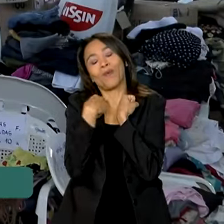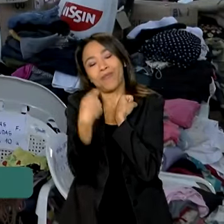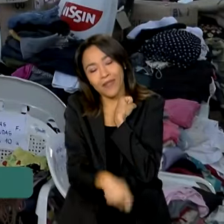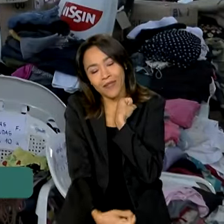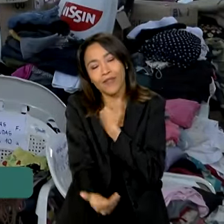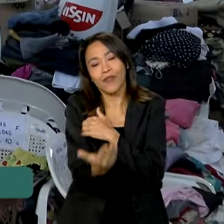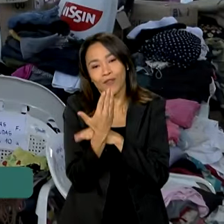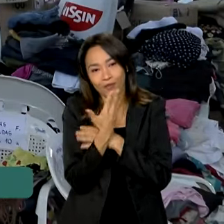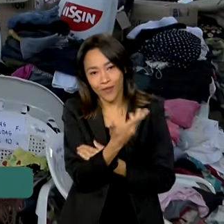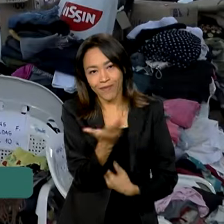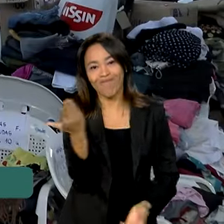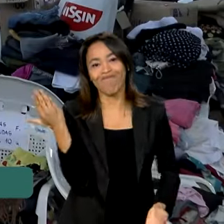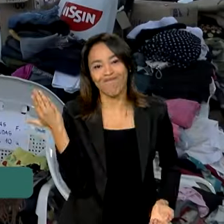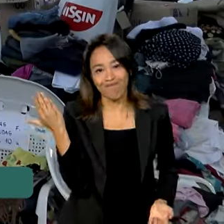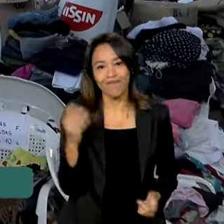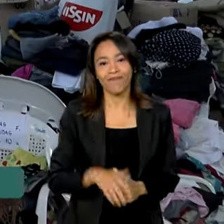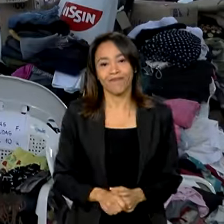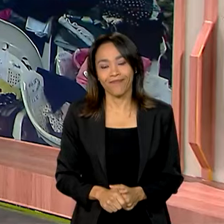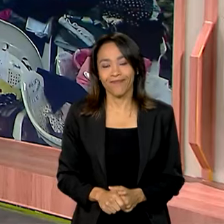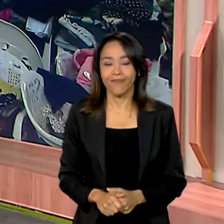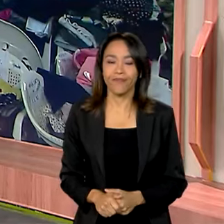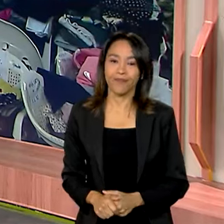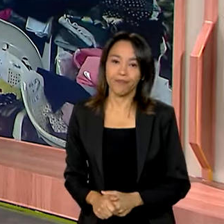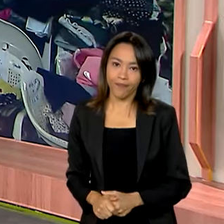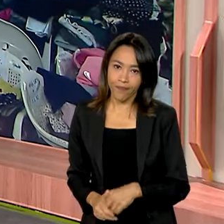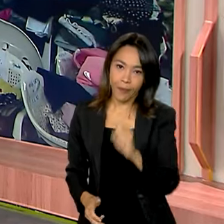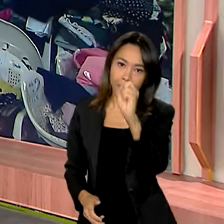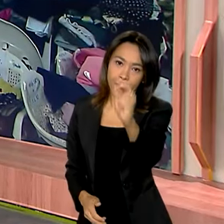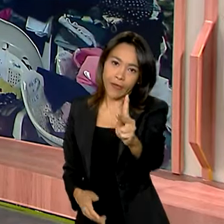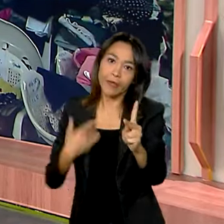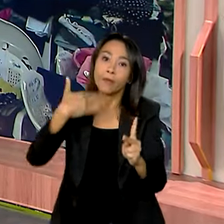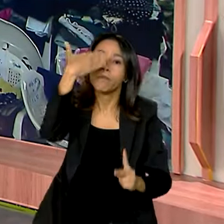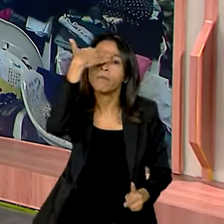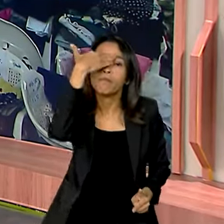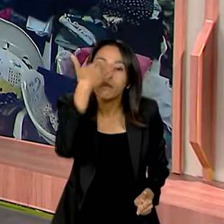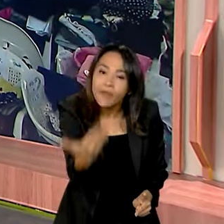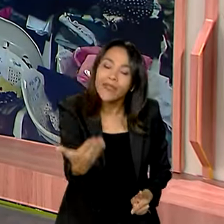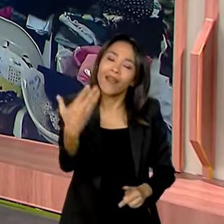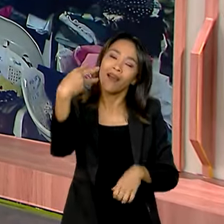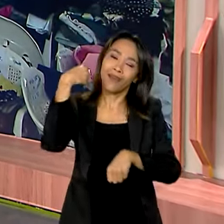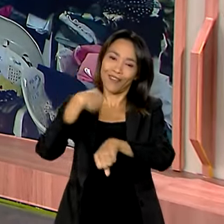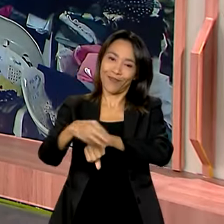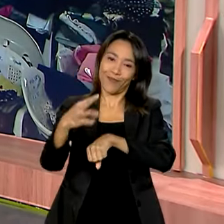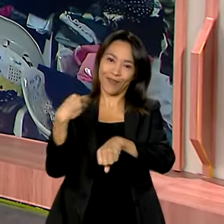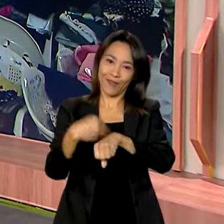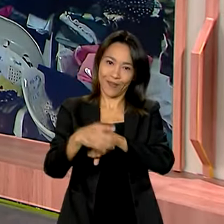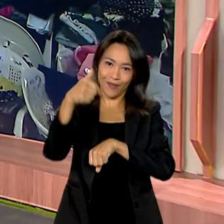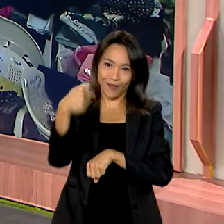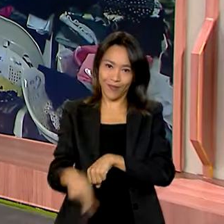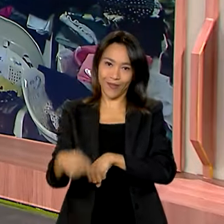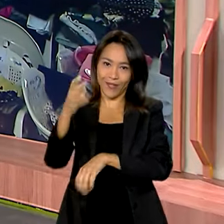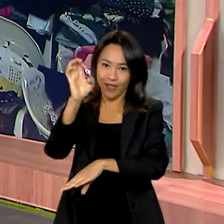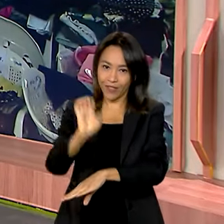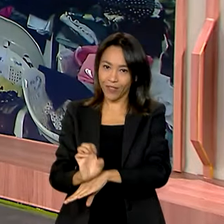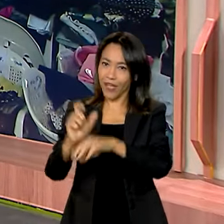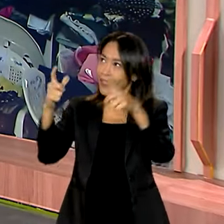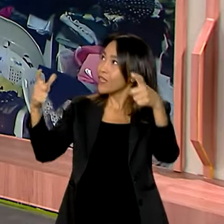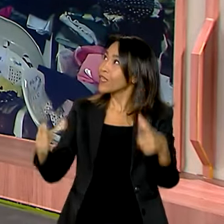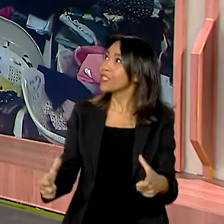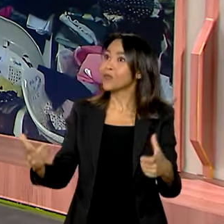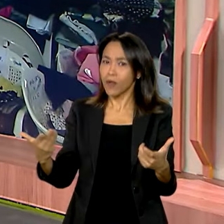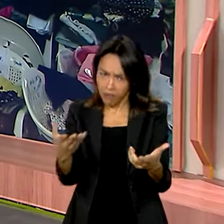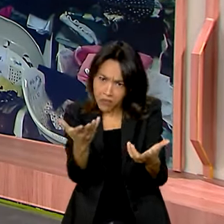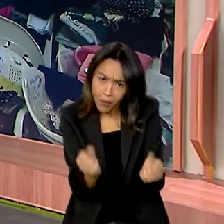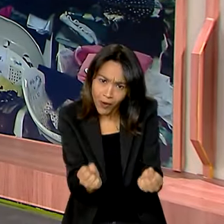no Rio Grande do Sul, viu, Vanessa? Volto com você. Ok, obrigada, Gabriela Noronha, com as informações direto desse abrigo. Aí você vê, se você puder